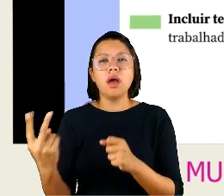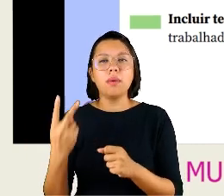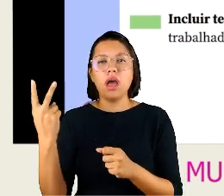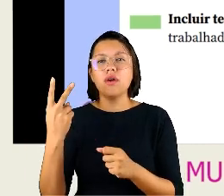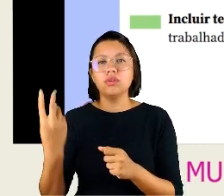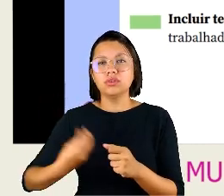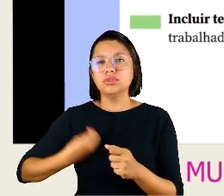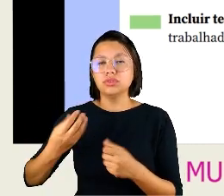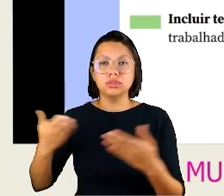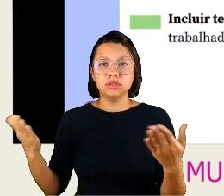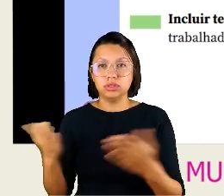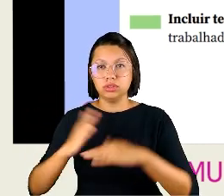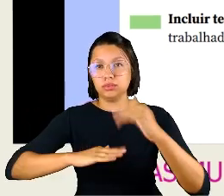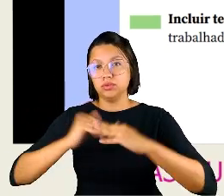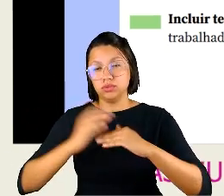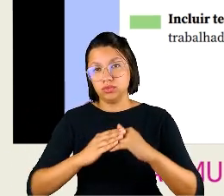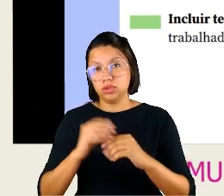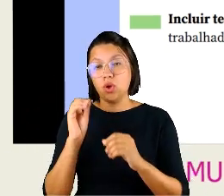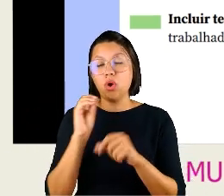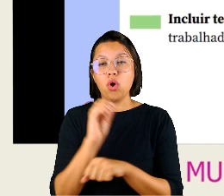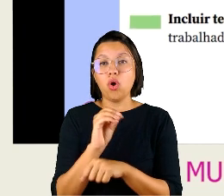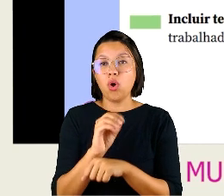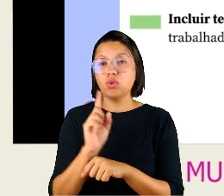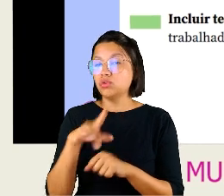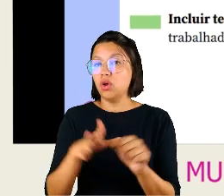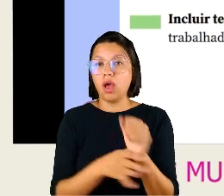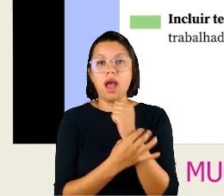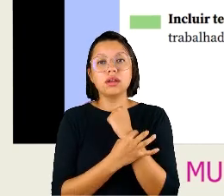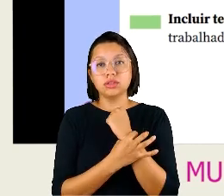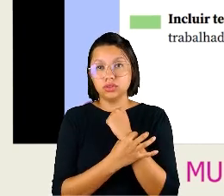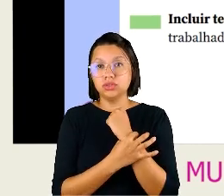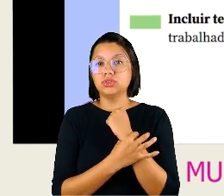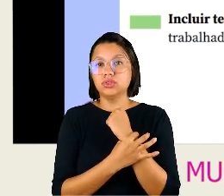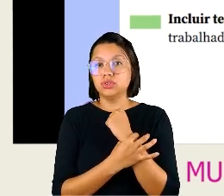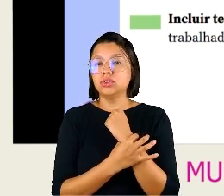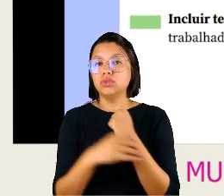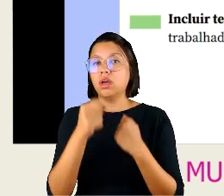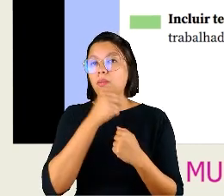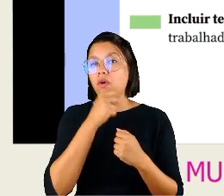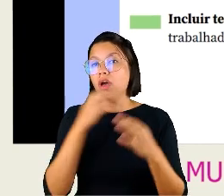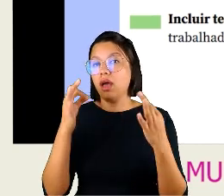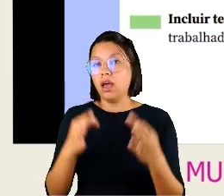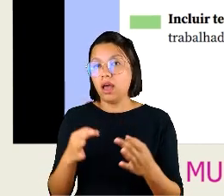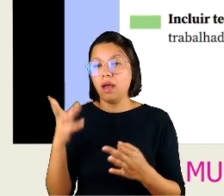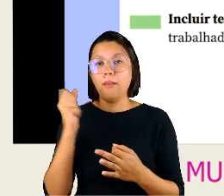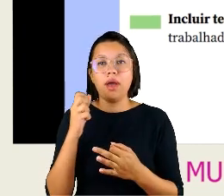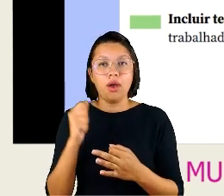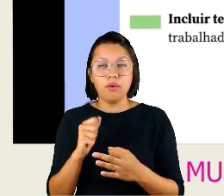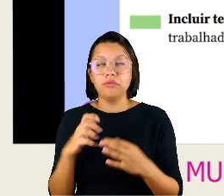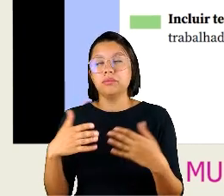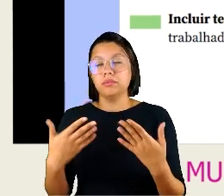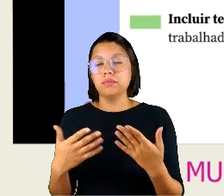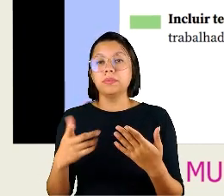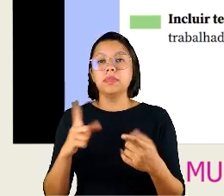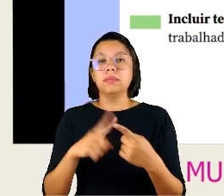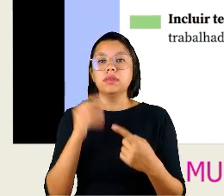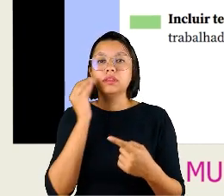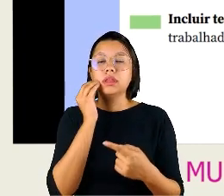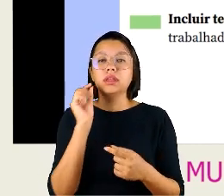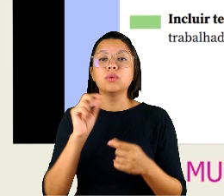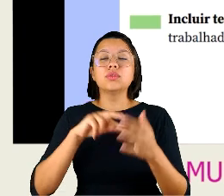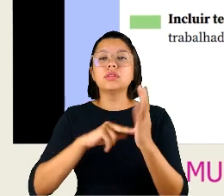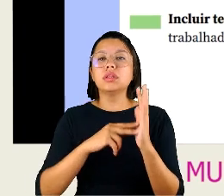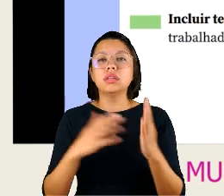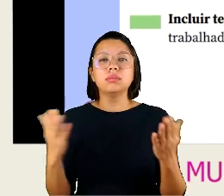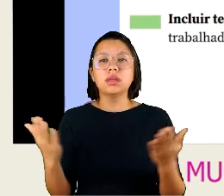a existência e essa profissional do cuidado, não só garantindo a correta aposentadoria, benefícios, etc., mas pensar o que significa para